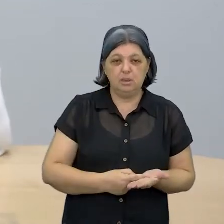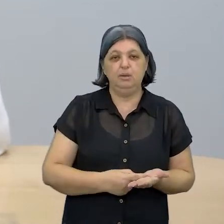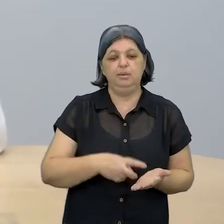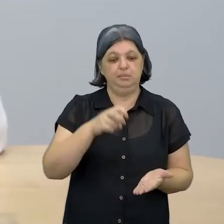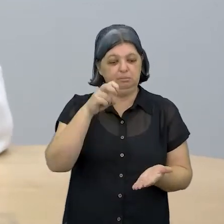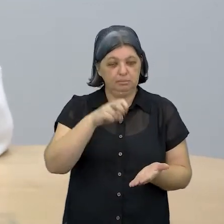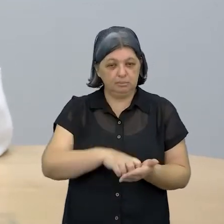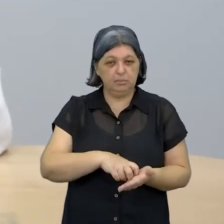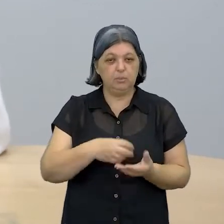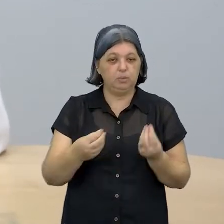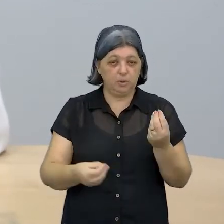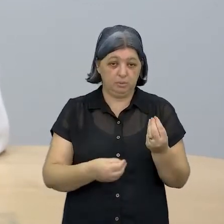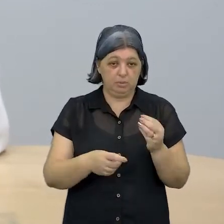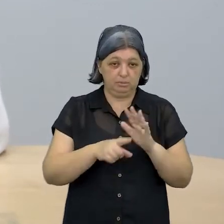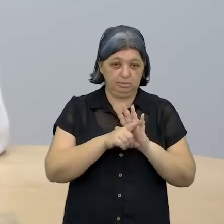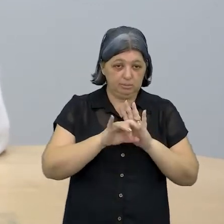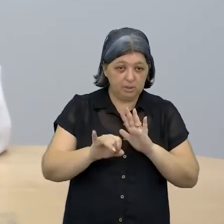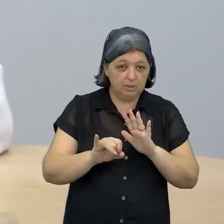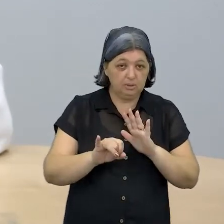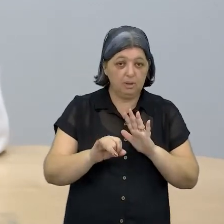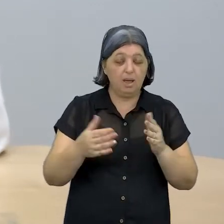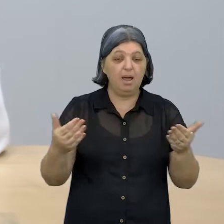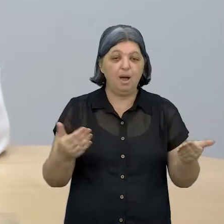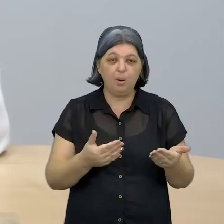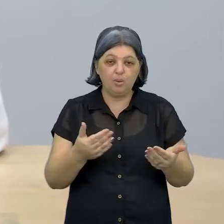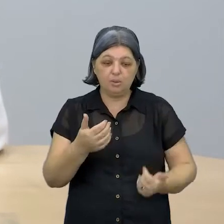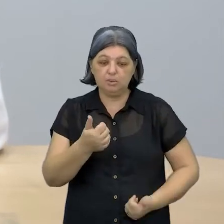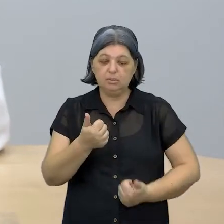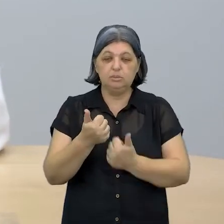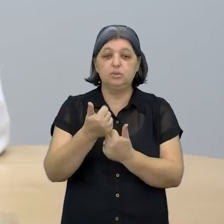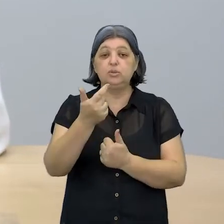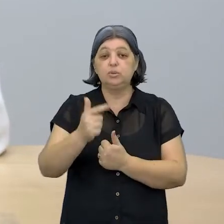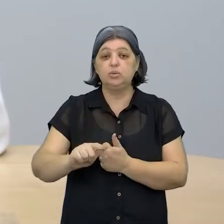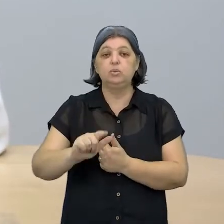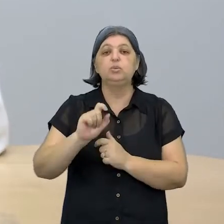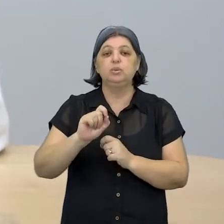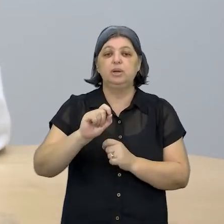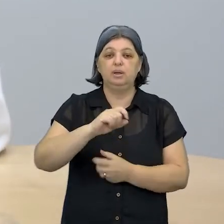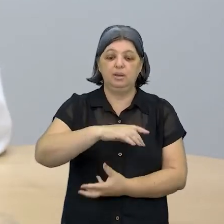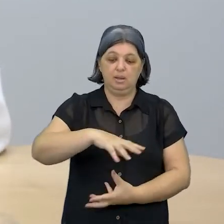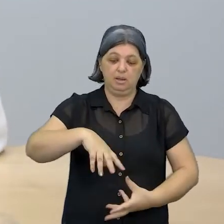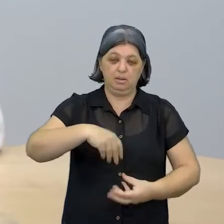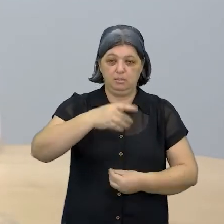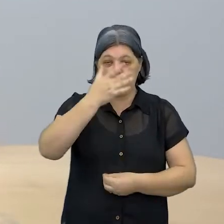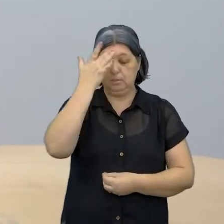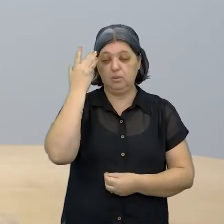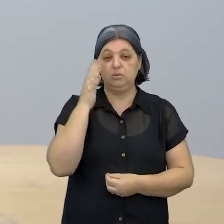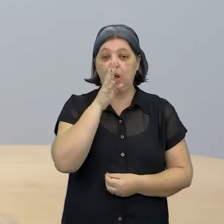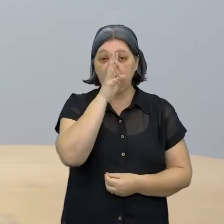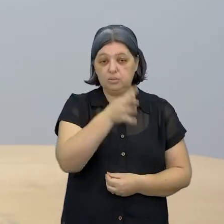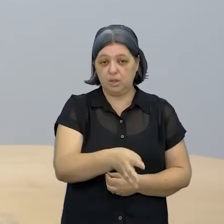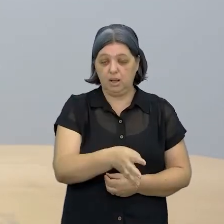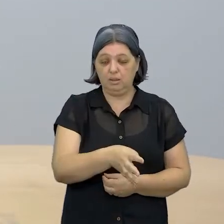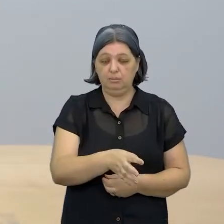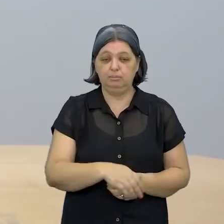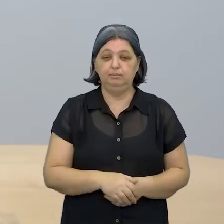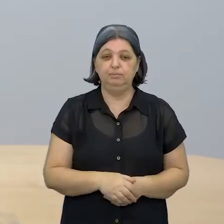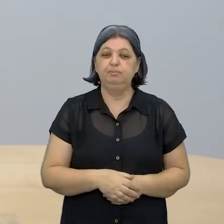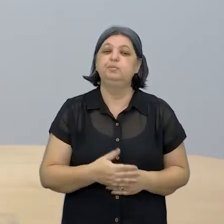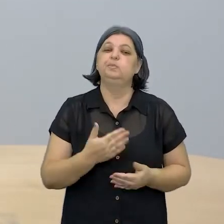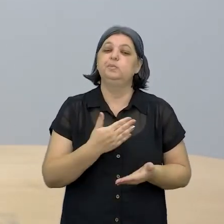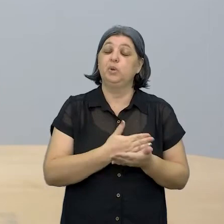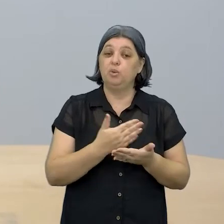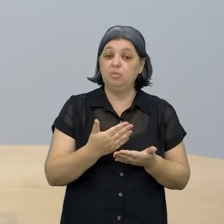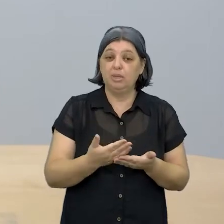pena jurídica, entra no palco esse novo elemento, que é a alma do condenado, e que passa a